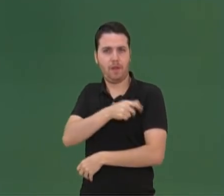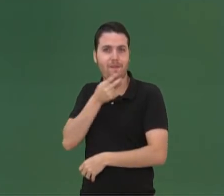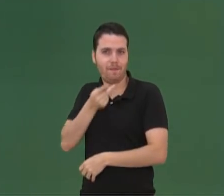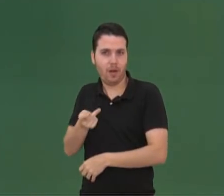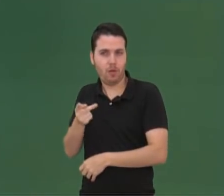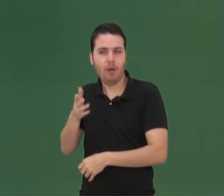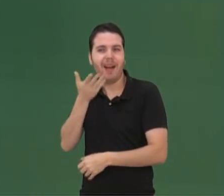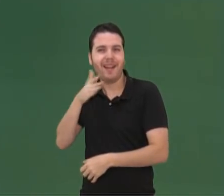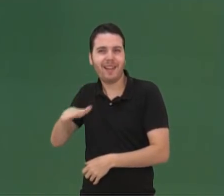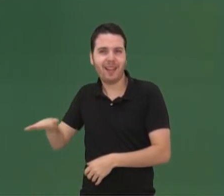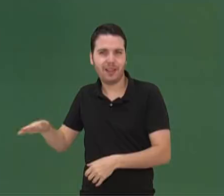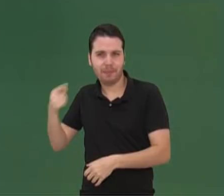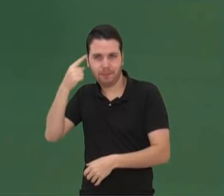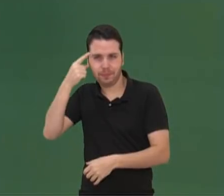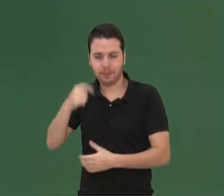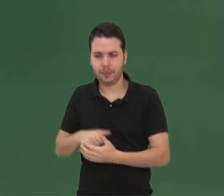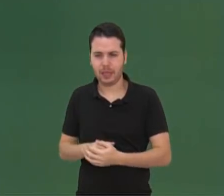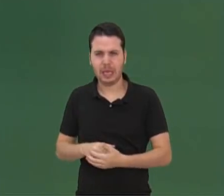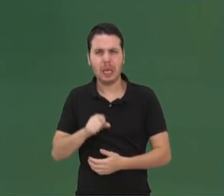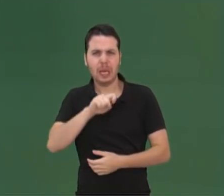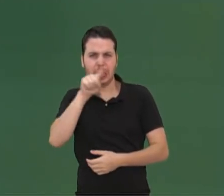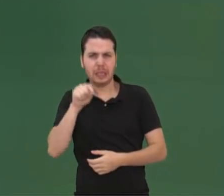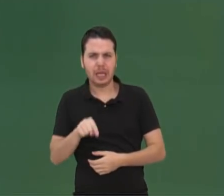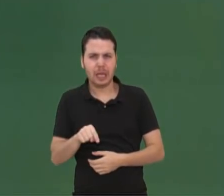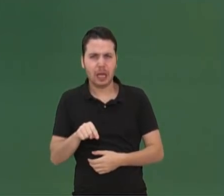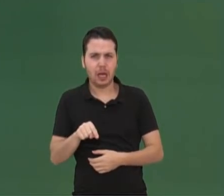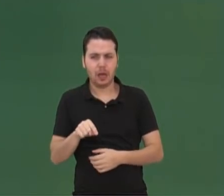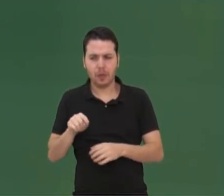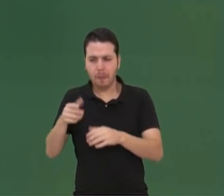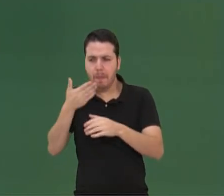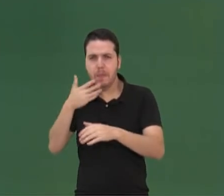Janeiro achavam que o Brasil era Rio de Janeiro?